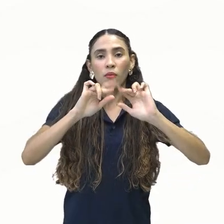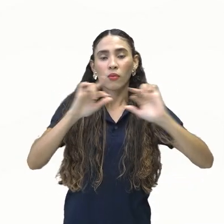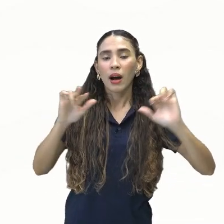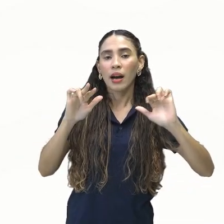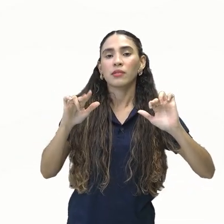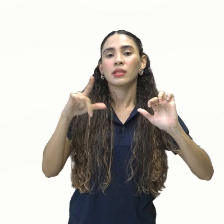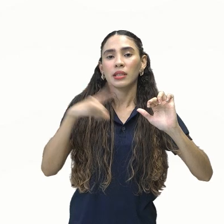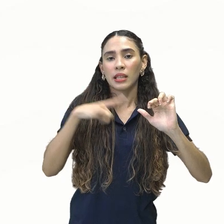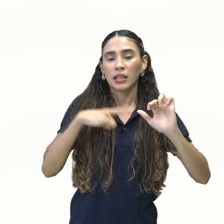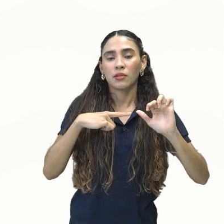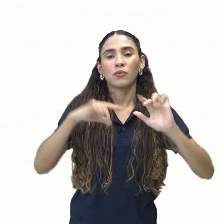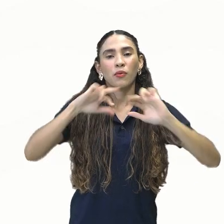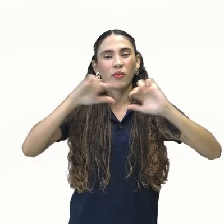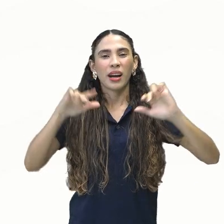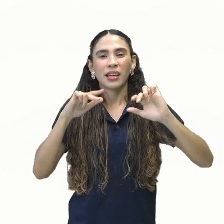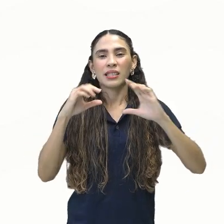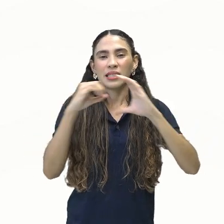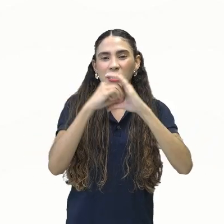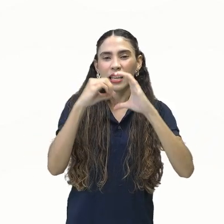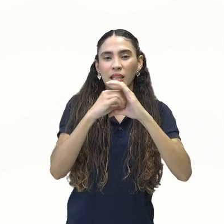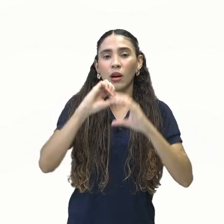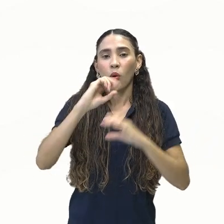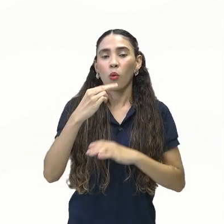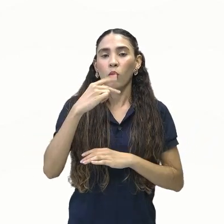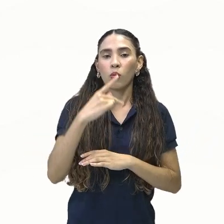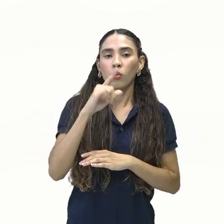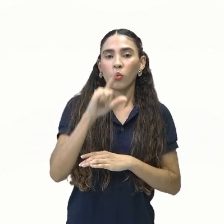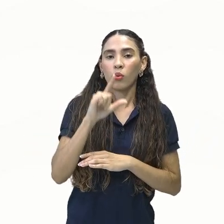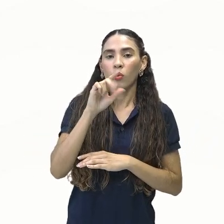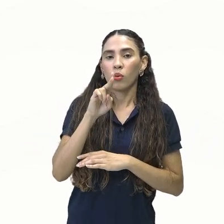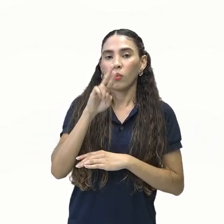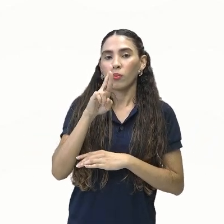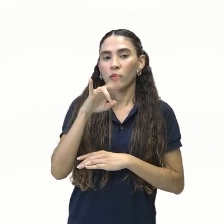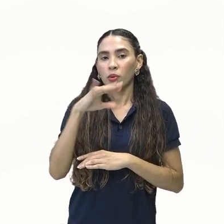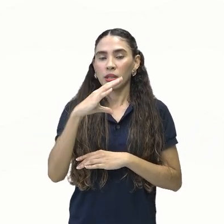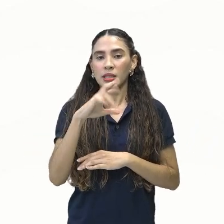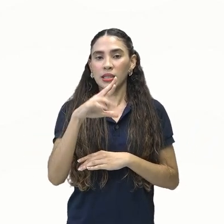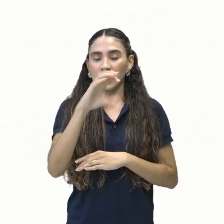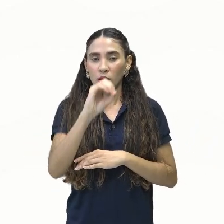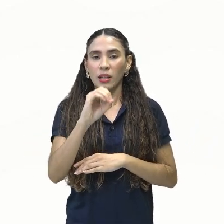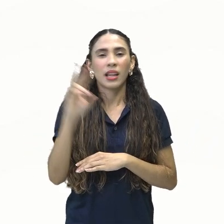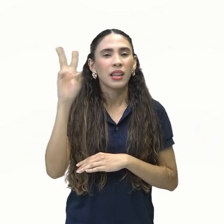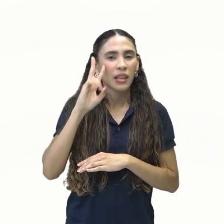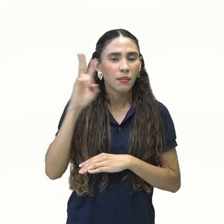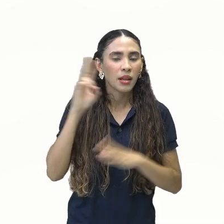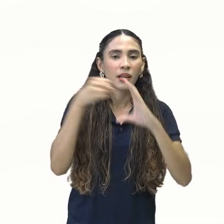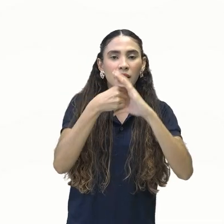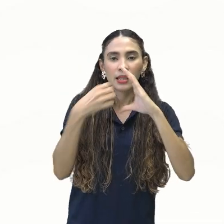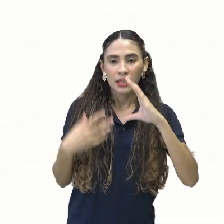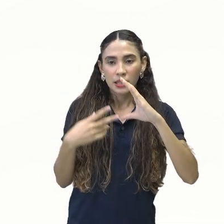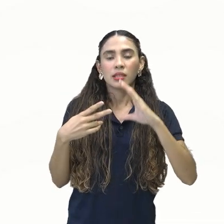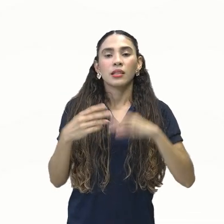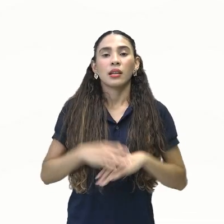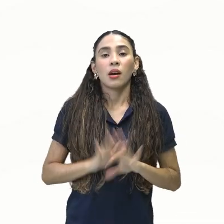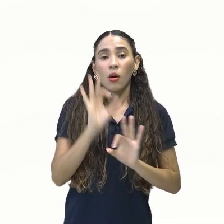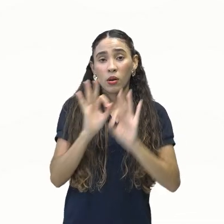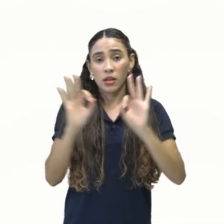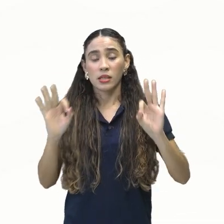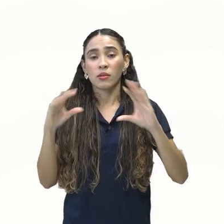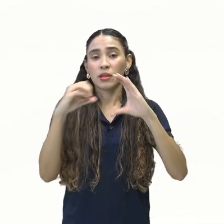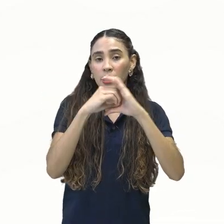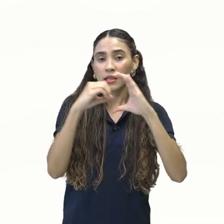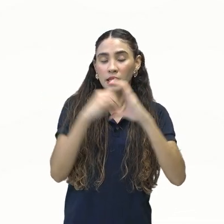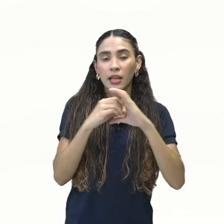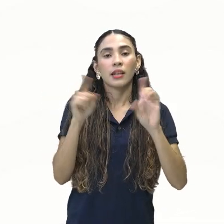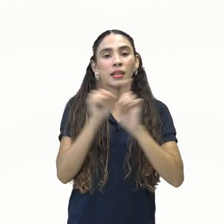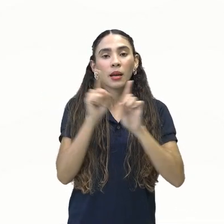né, são os multicelulares ou pluricelulares, né, relembrando aí um pouquinho sobre a característica da organização celular